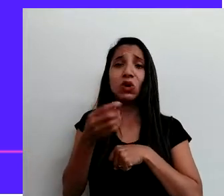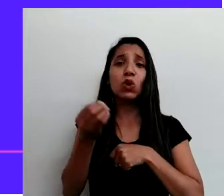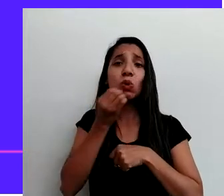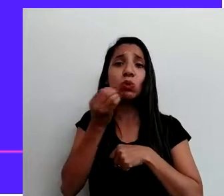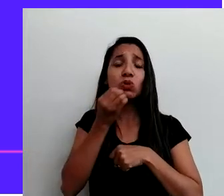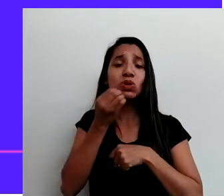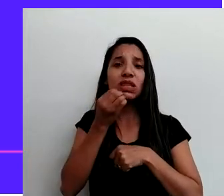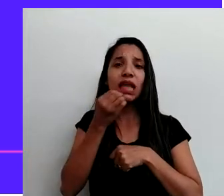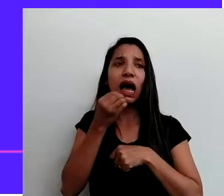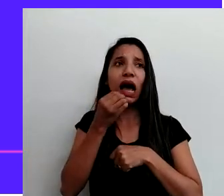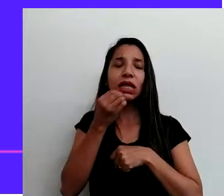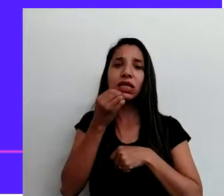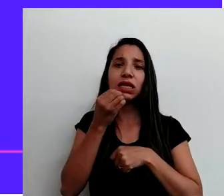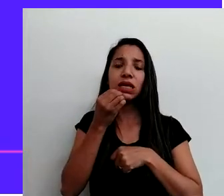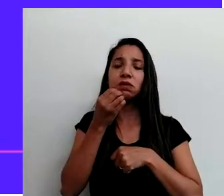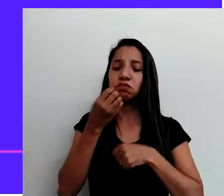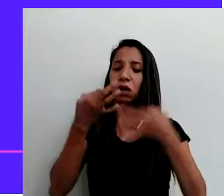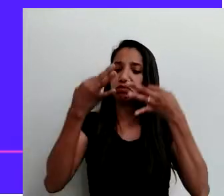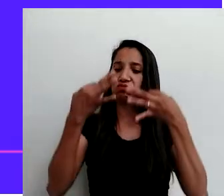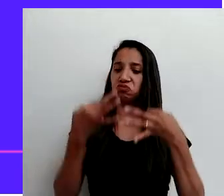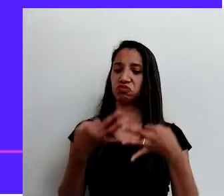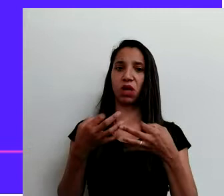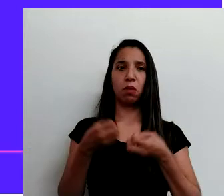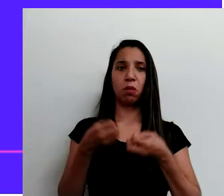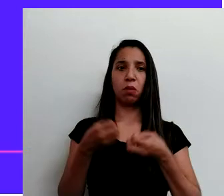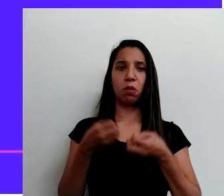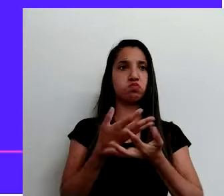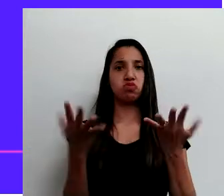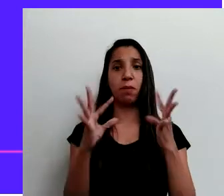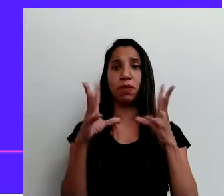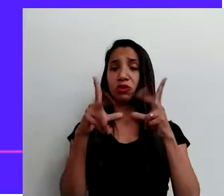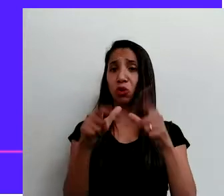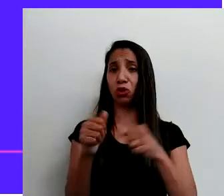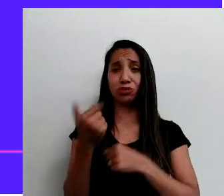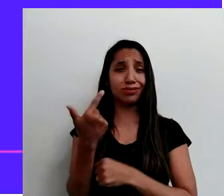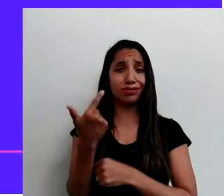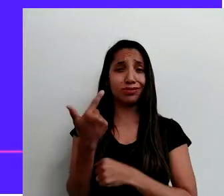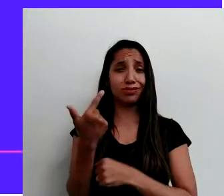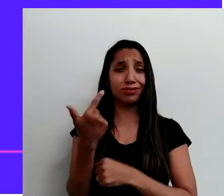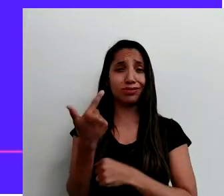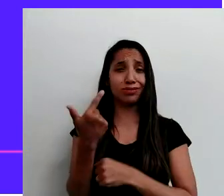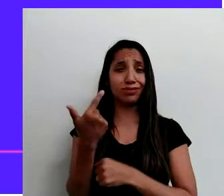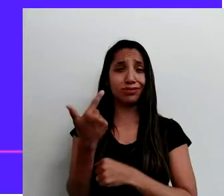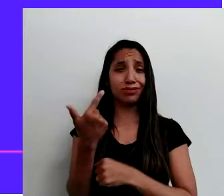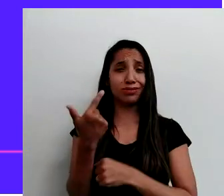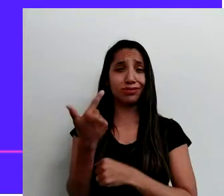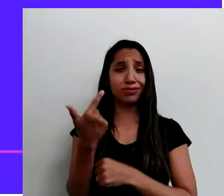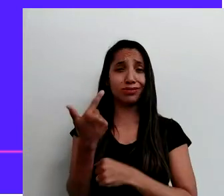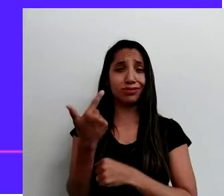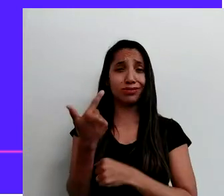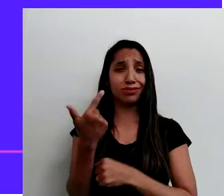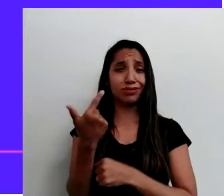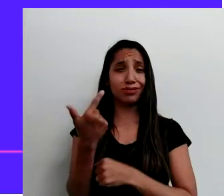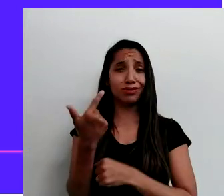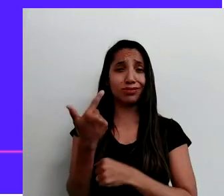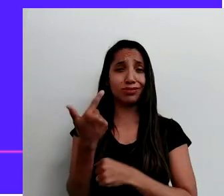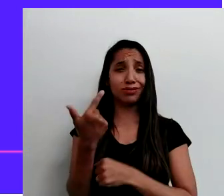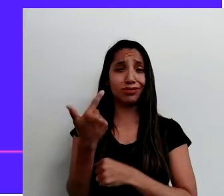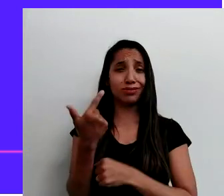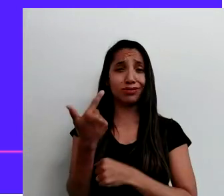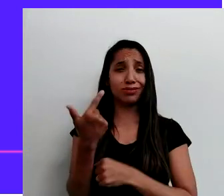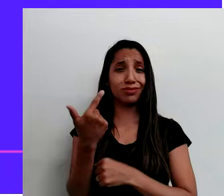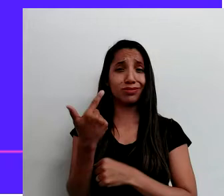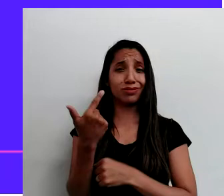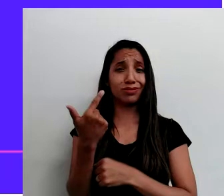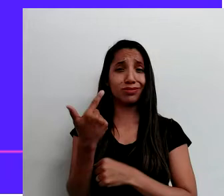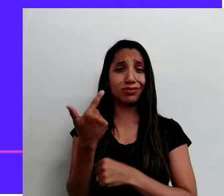né? A gente não pode falar só sobre a falta de acesso à saúde de tantas mulheres que têm,